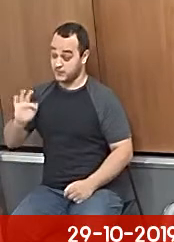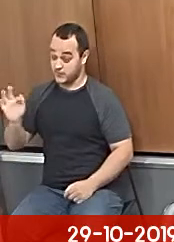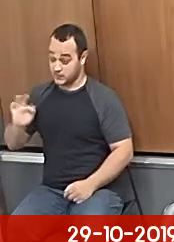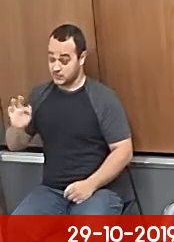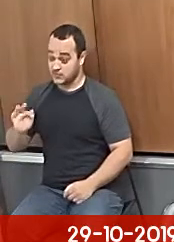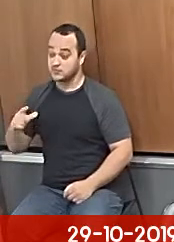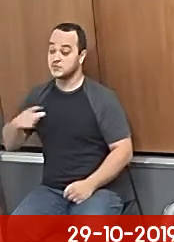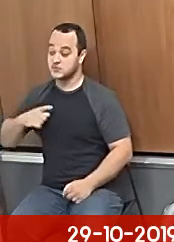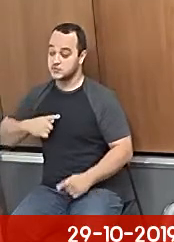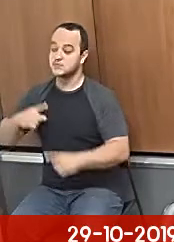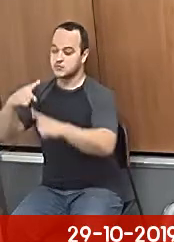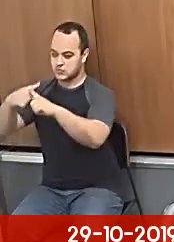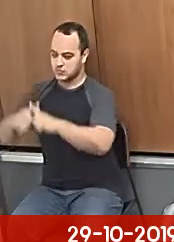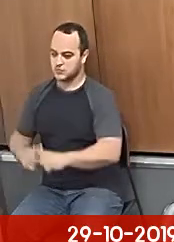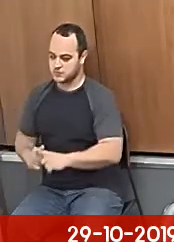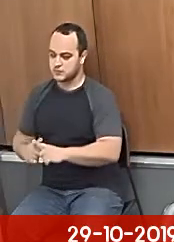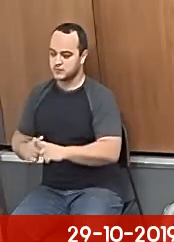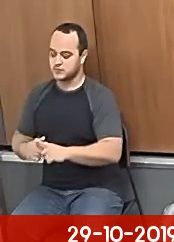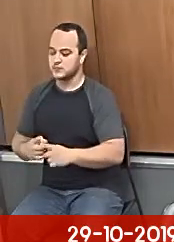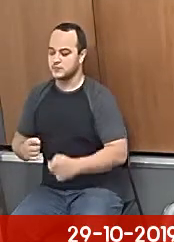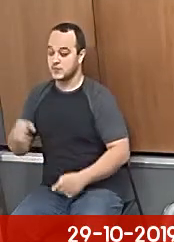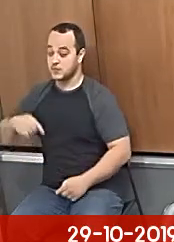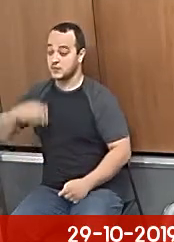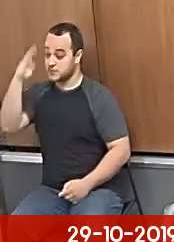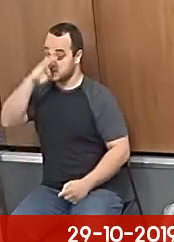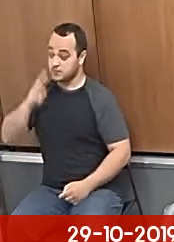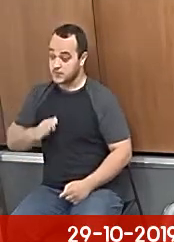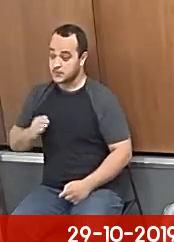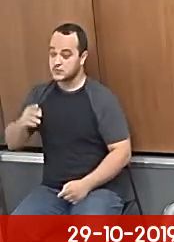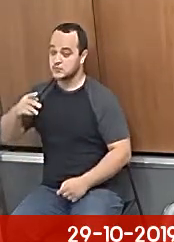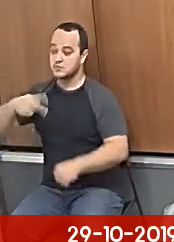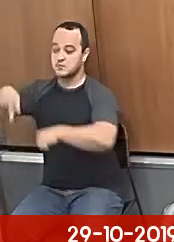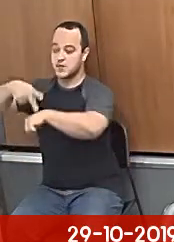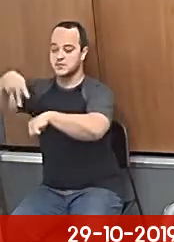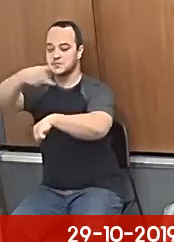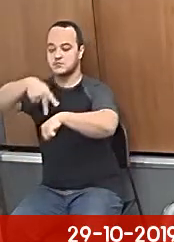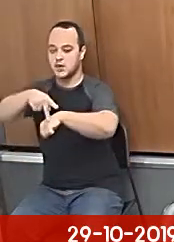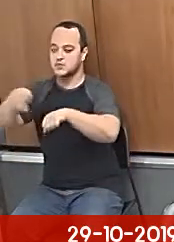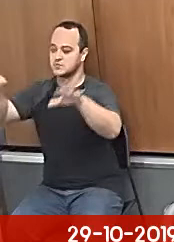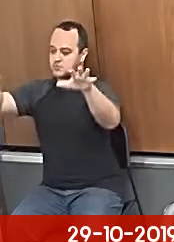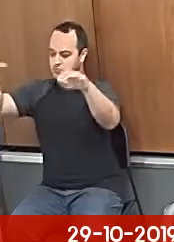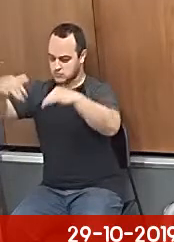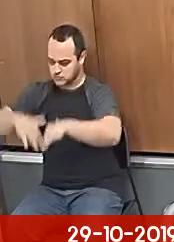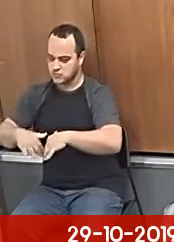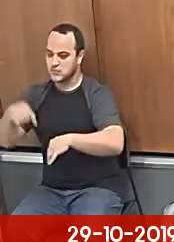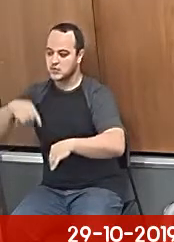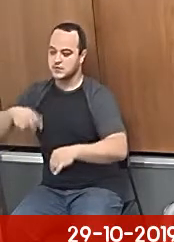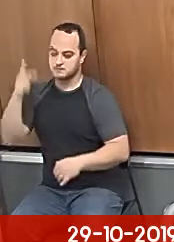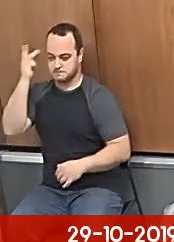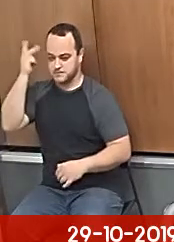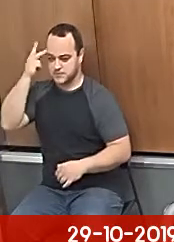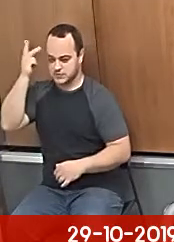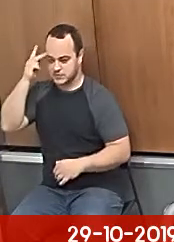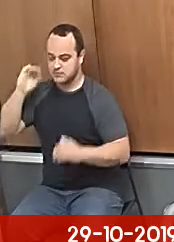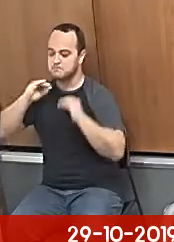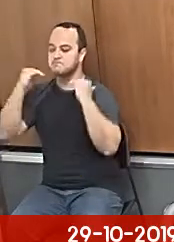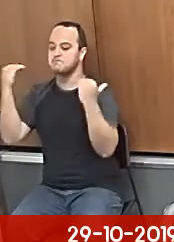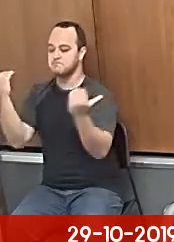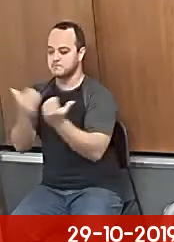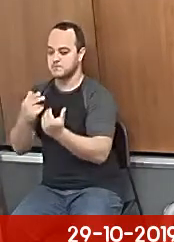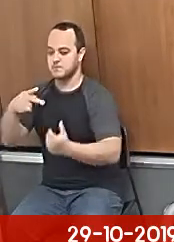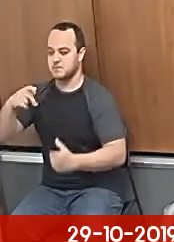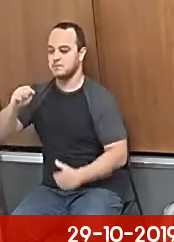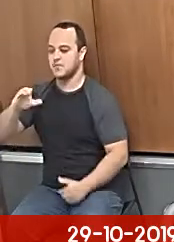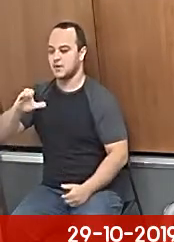das Confederações pela primeira vez no Brasil, em São Paulo. O Pacaembu vai abrir o estádio deles para receber